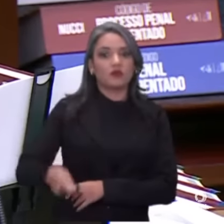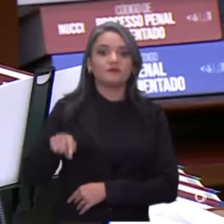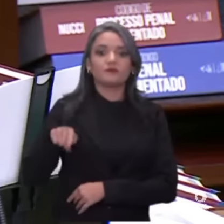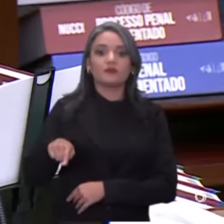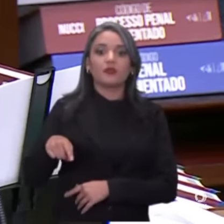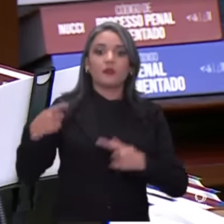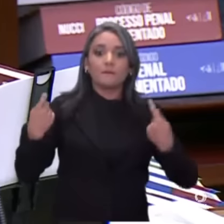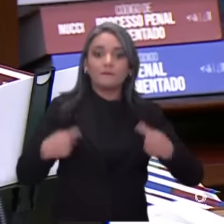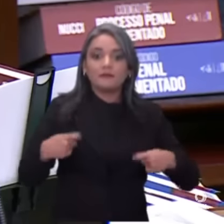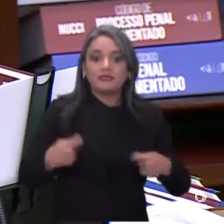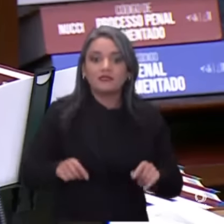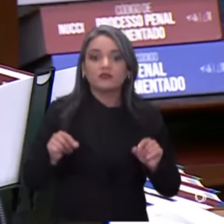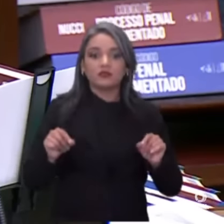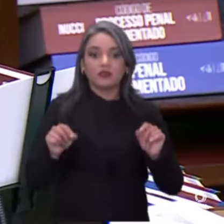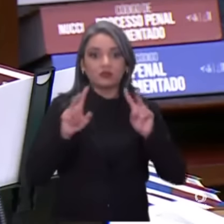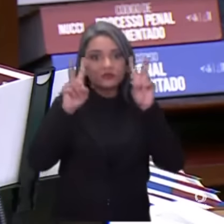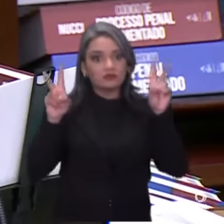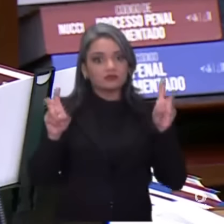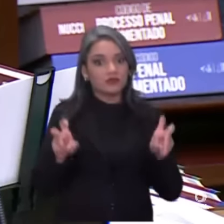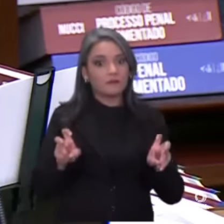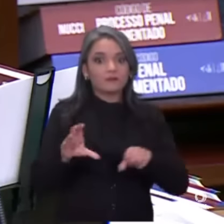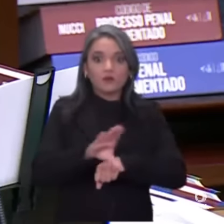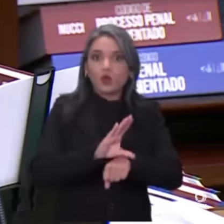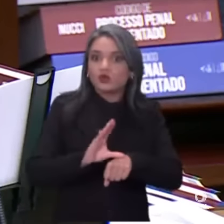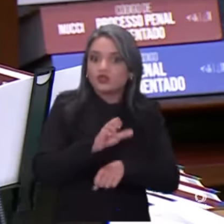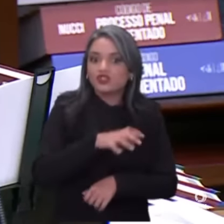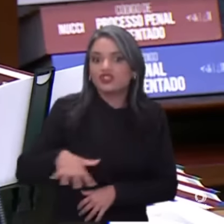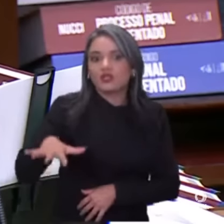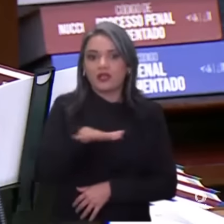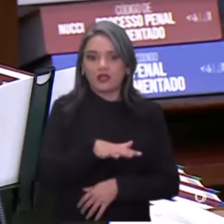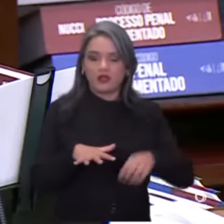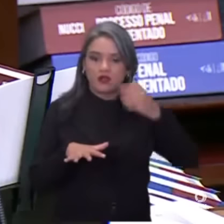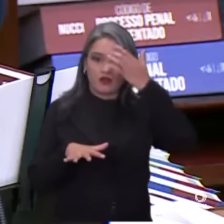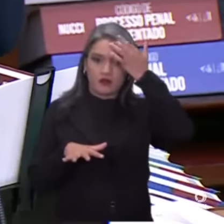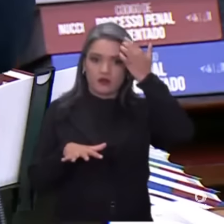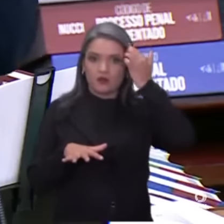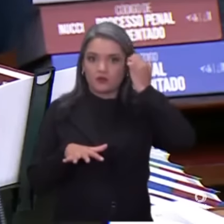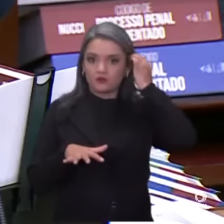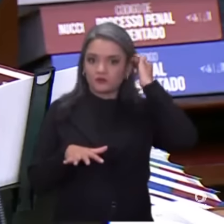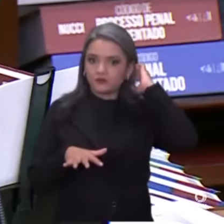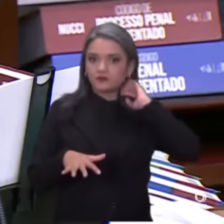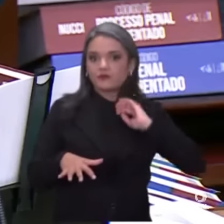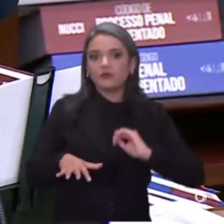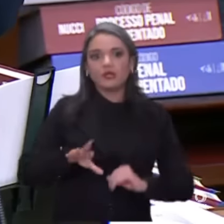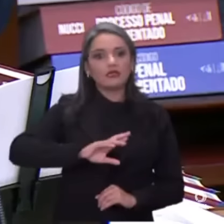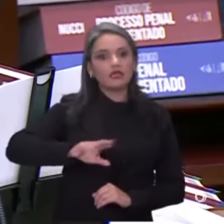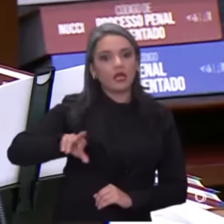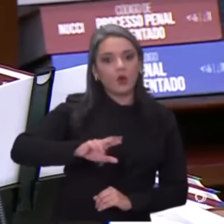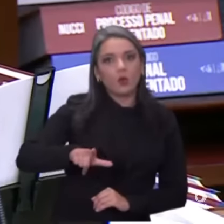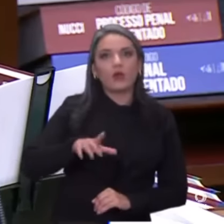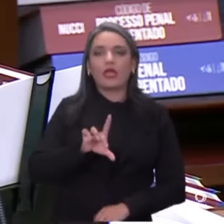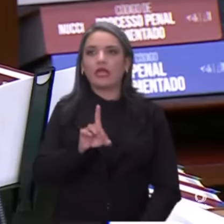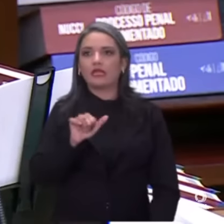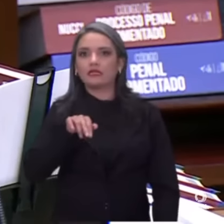sobre a questão constitucional em geral. Não cabe dano moral por violação